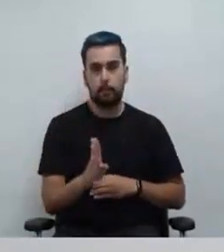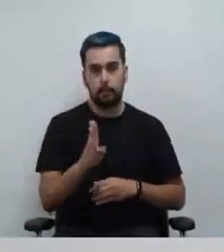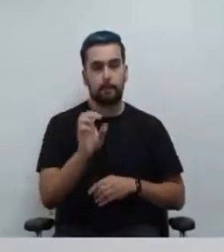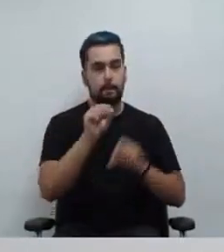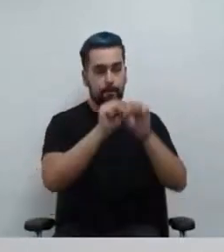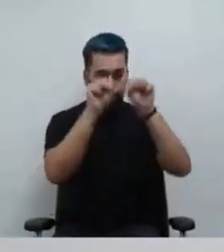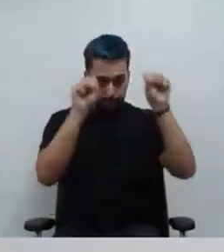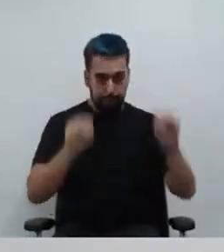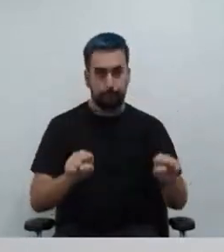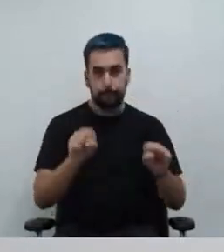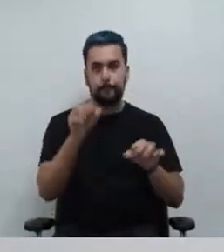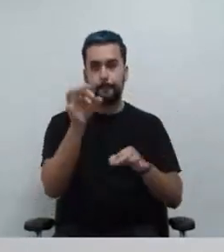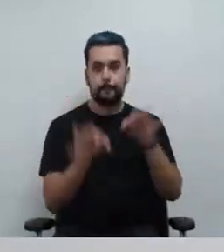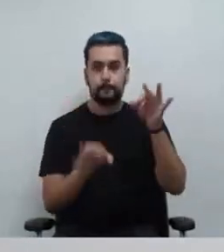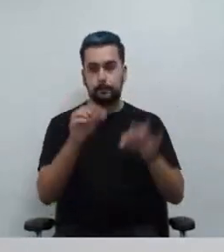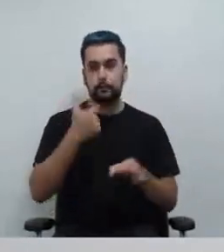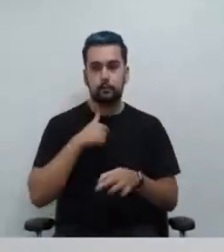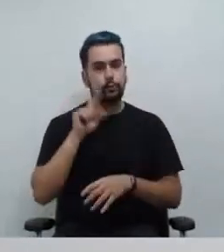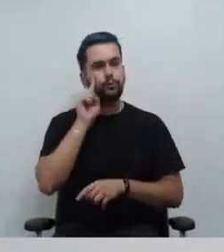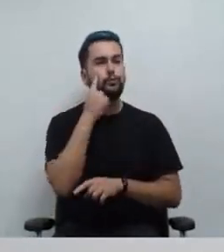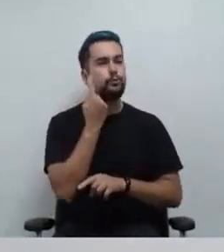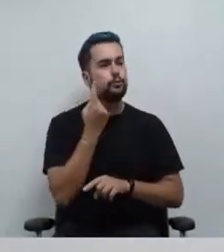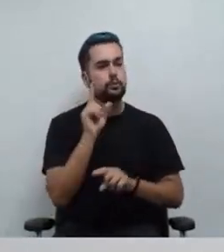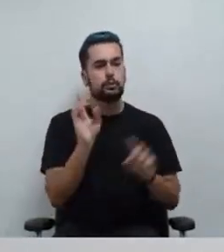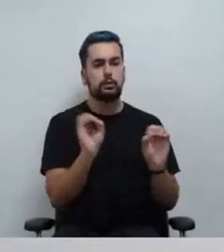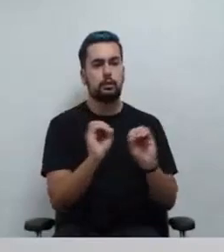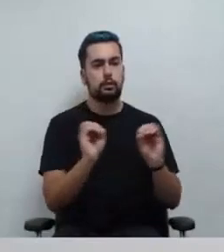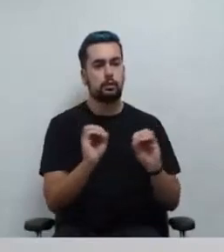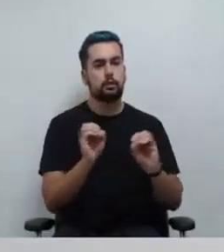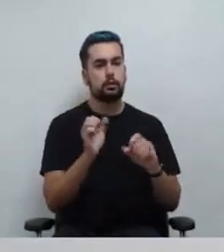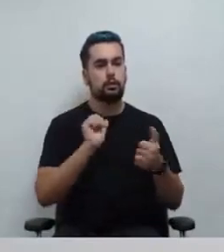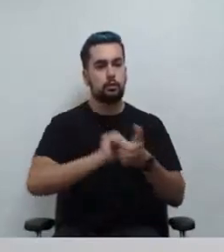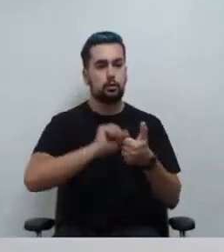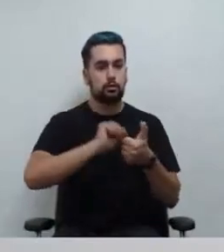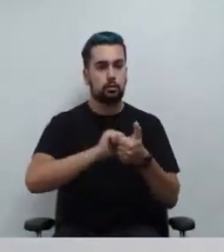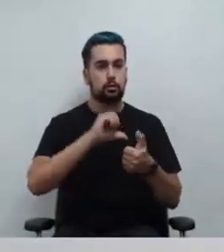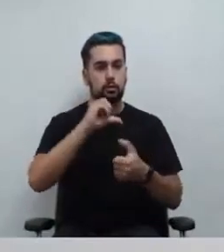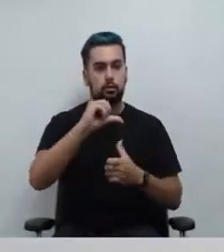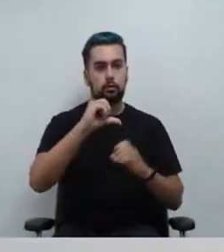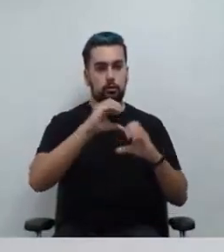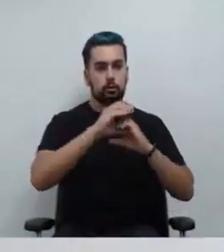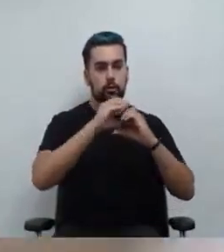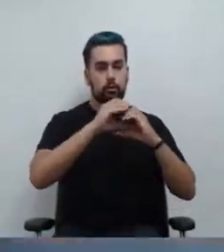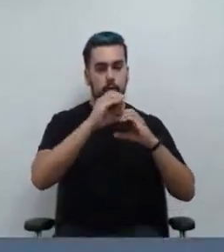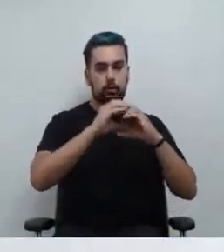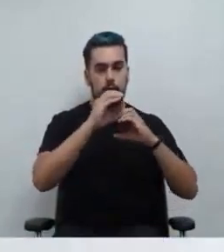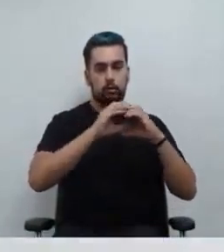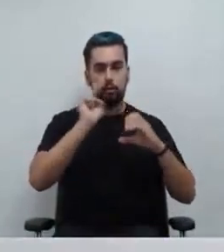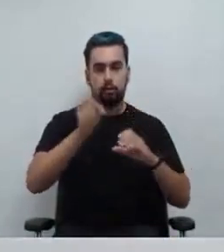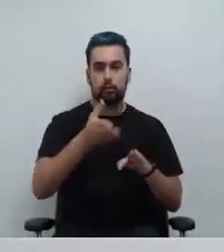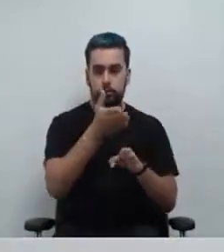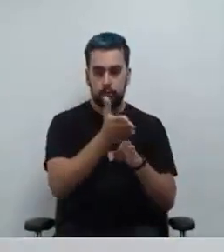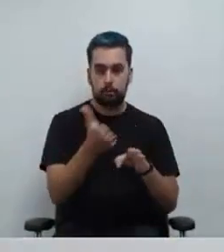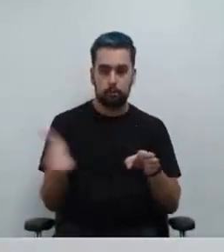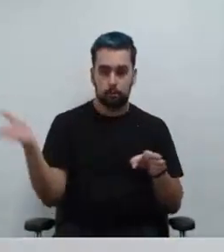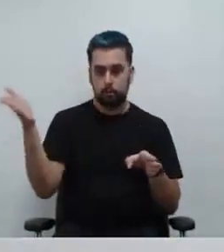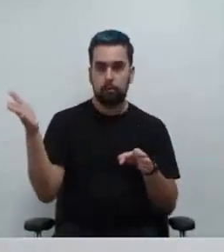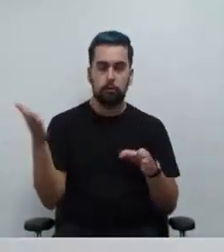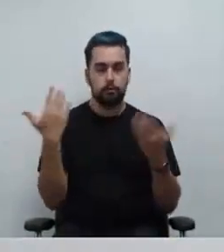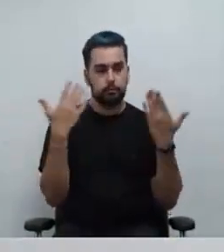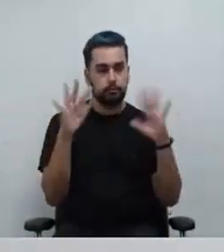justiça. Não tenho dúvida da qualificação, né, desse 9º concurso, que é um marco histórico. Parabéns a